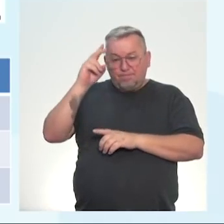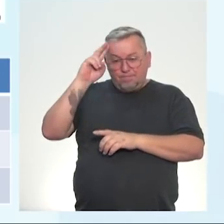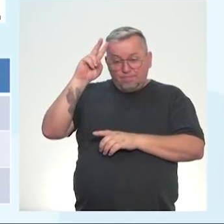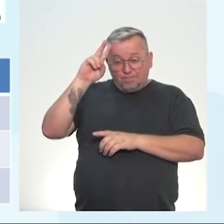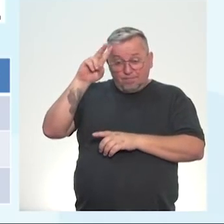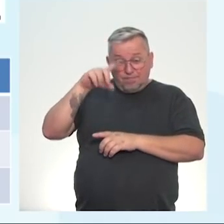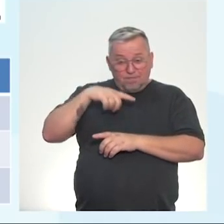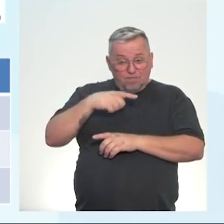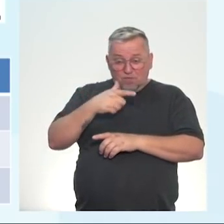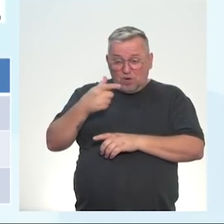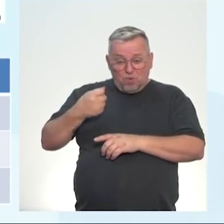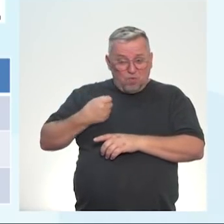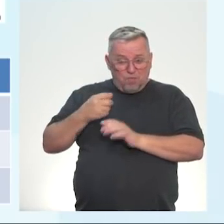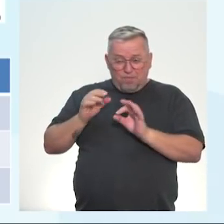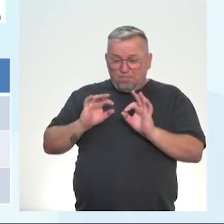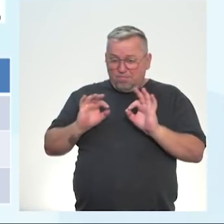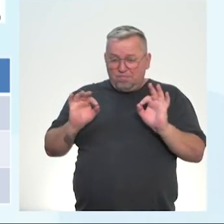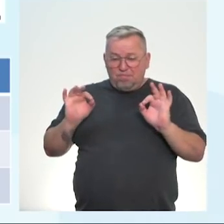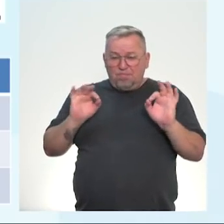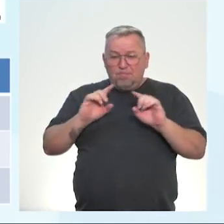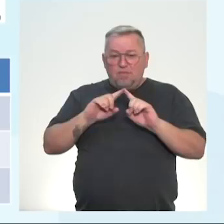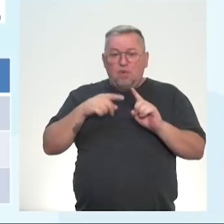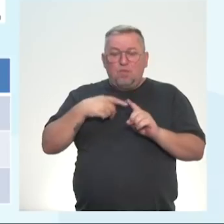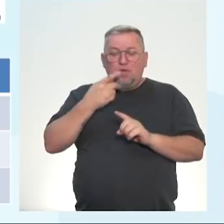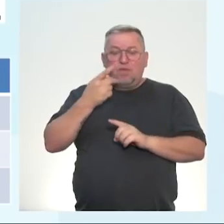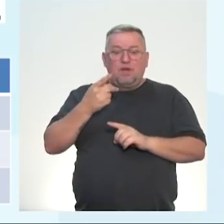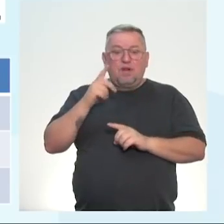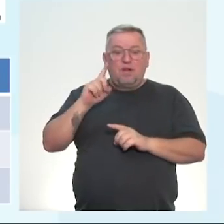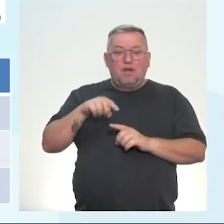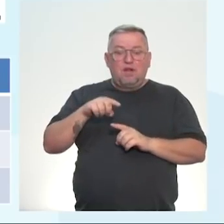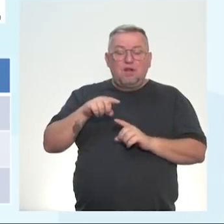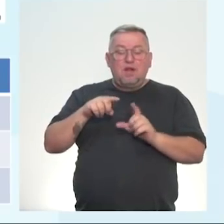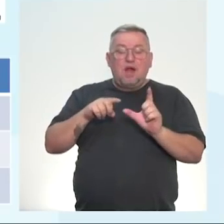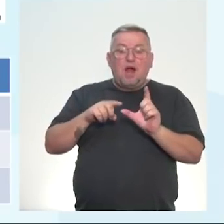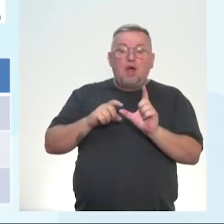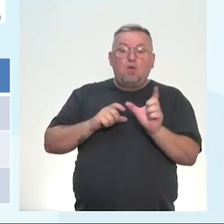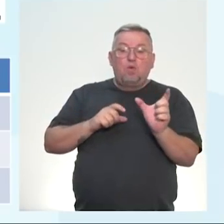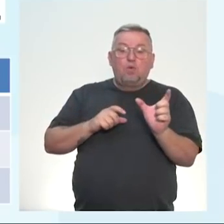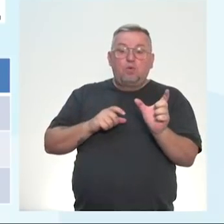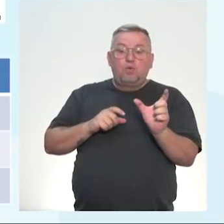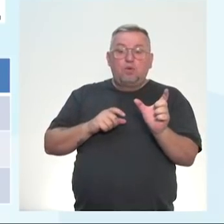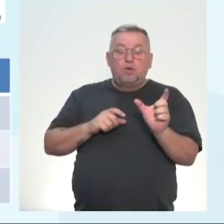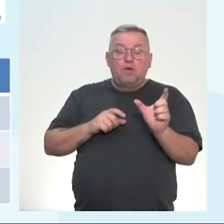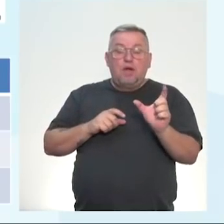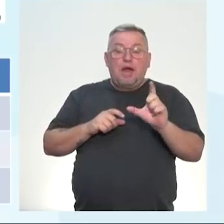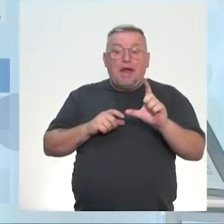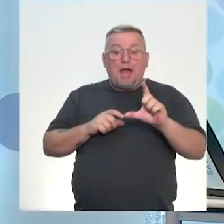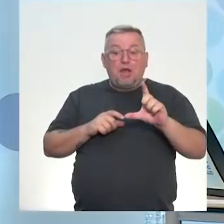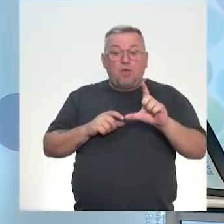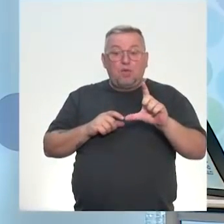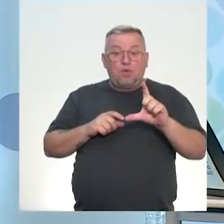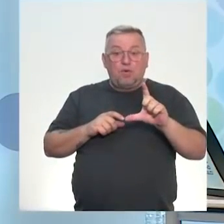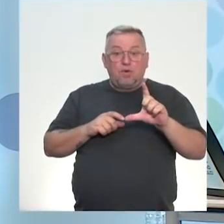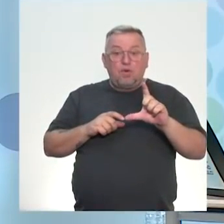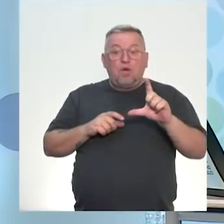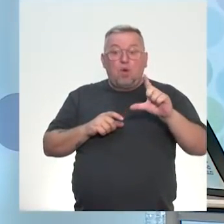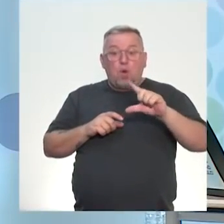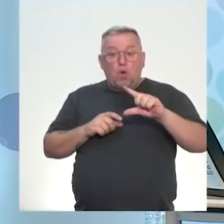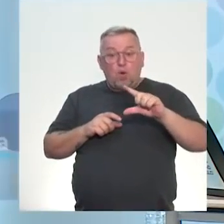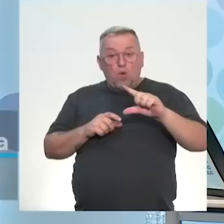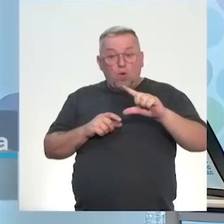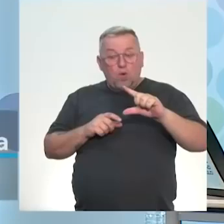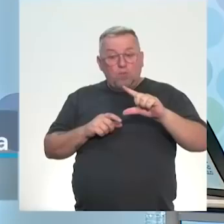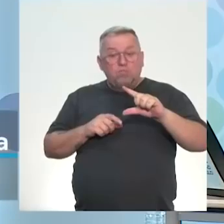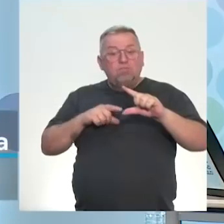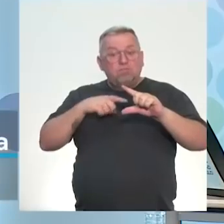que eu não tenho valor, não tenho nada, então eu posso dizer que é um ângulo agudo, que é um ângulo reto, é um ângulo obtuso, né? Eu posso usar